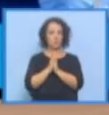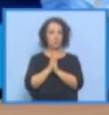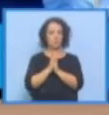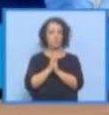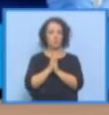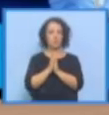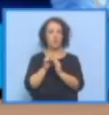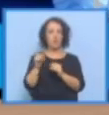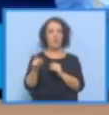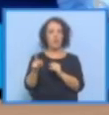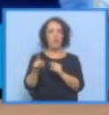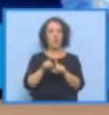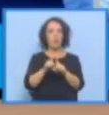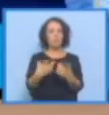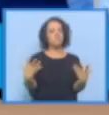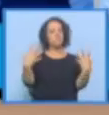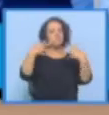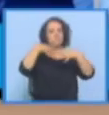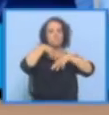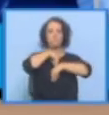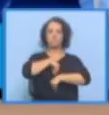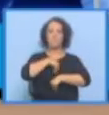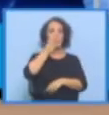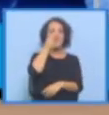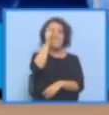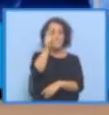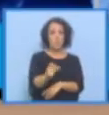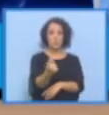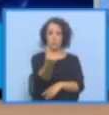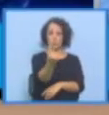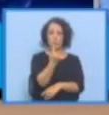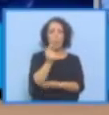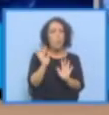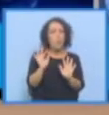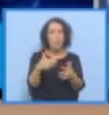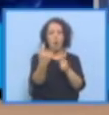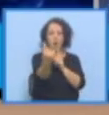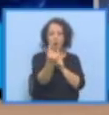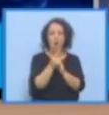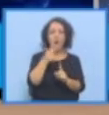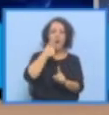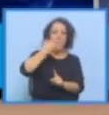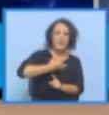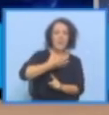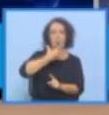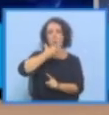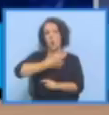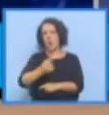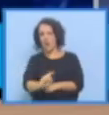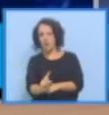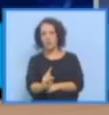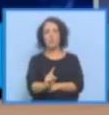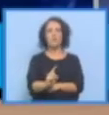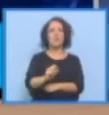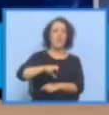ele encarnava perfeitamente, porque cada pessoa que estivesse à frente dele, fosse crente, fosse não crente,